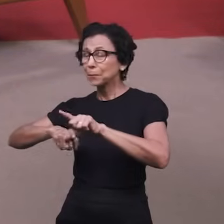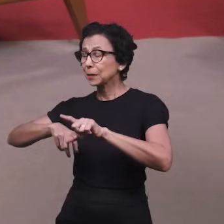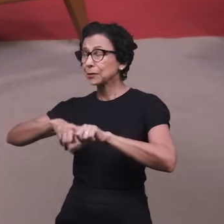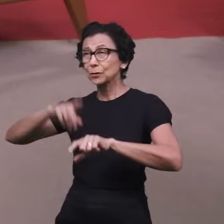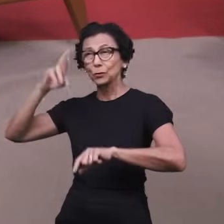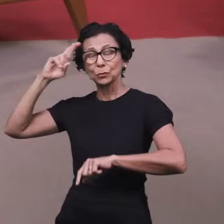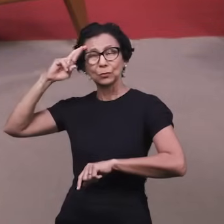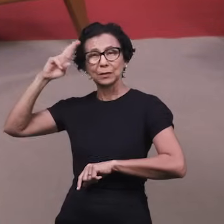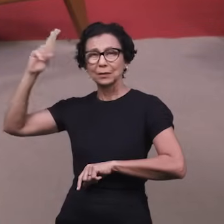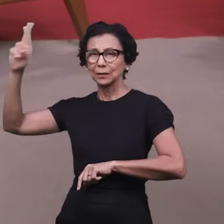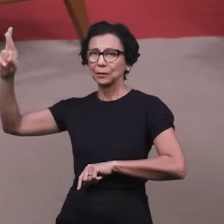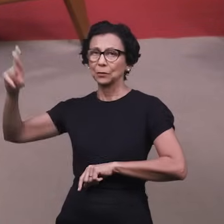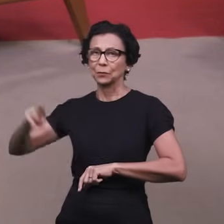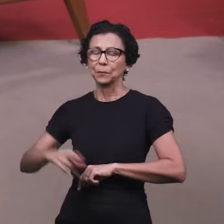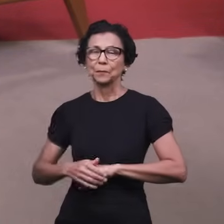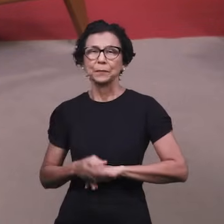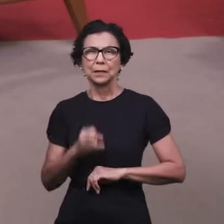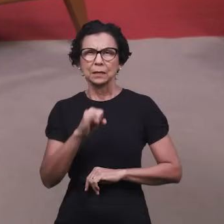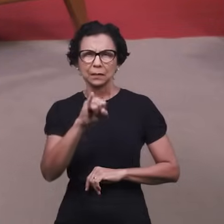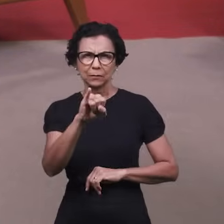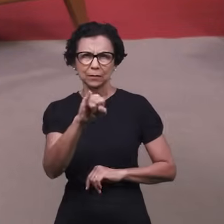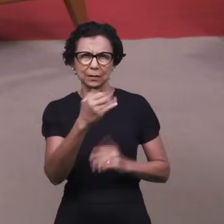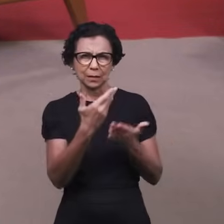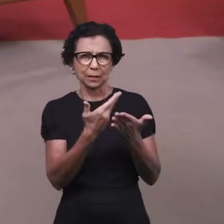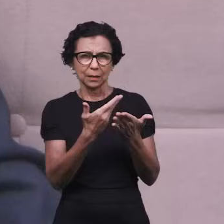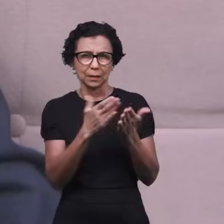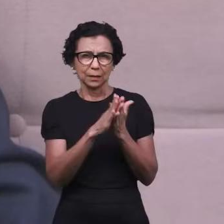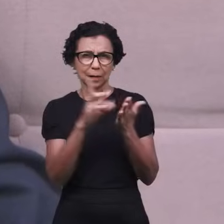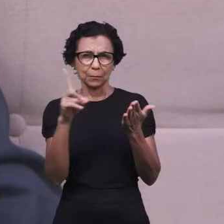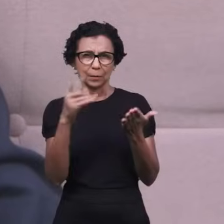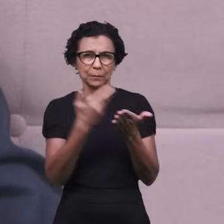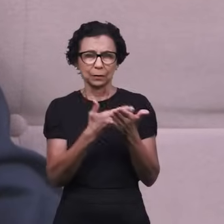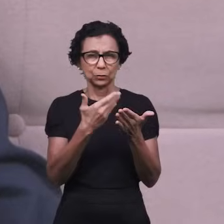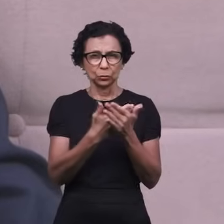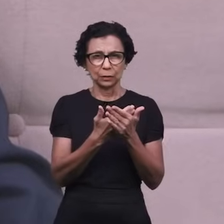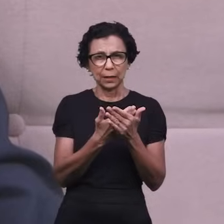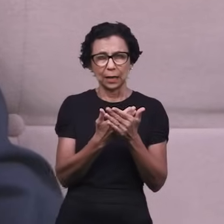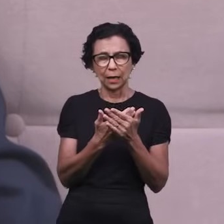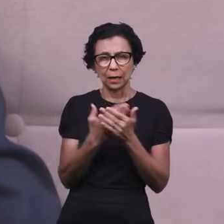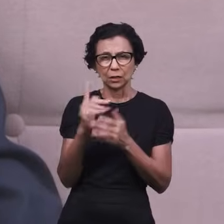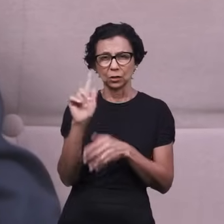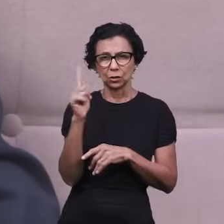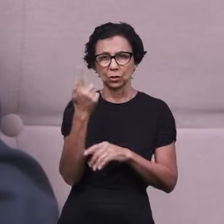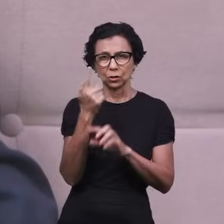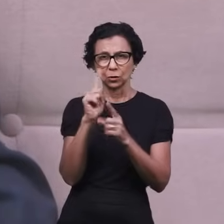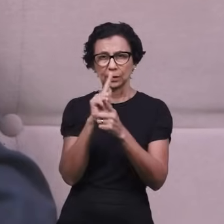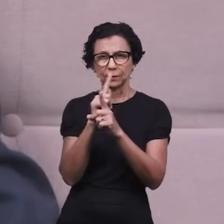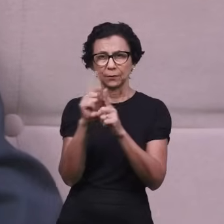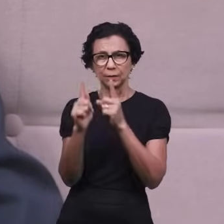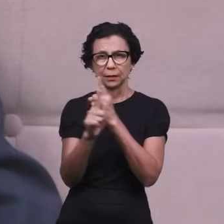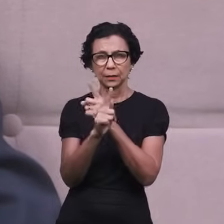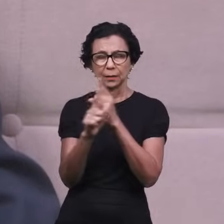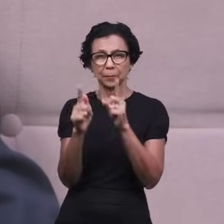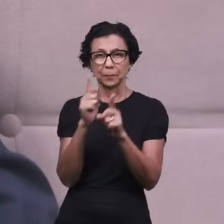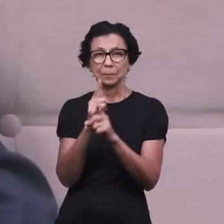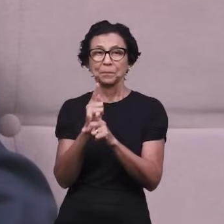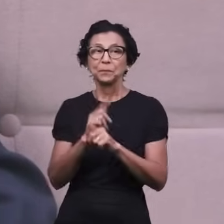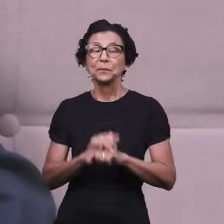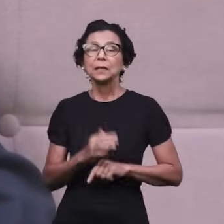estudar um pouquinho geografia bíblica, existia um caminho, uma rota muito mais rápida para